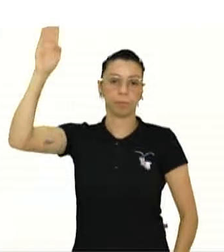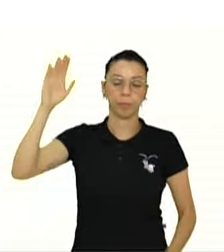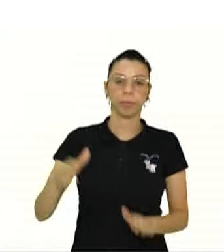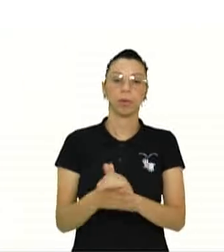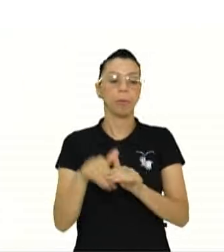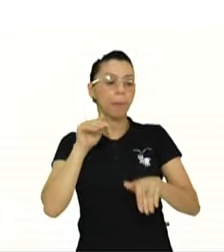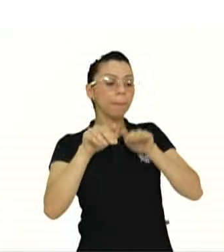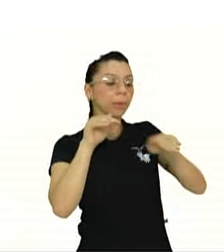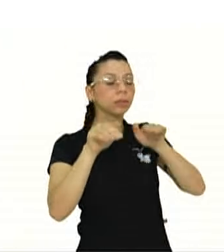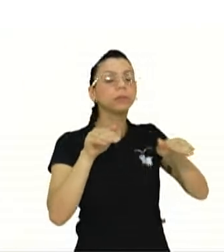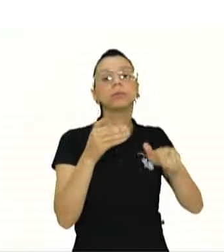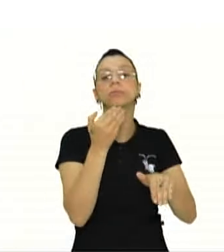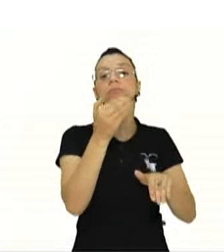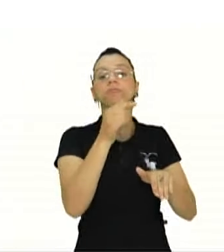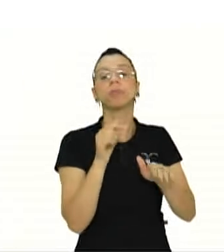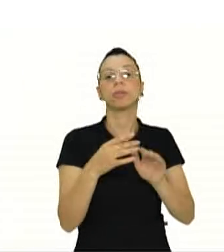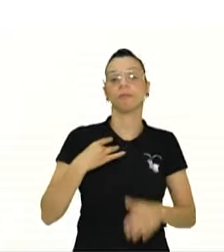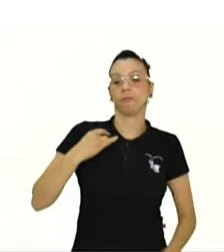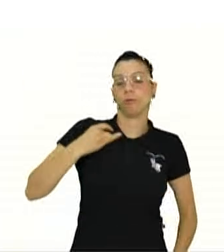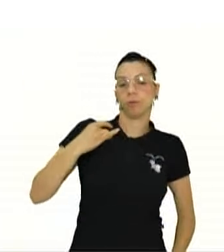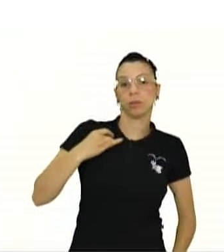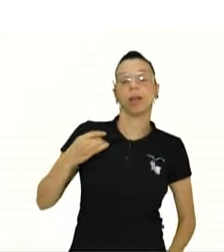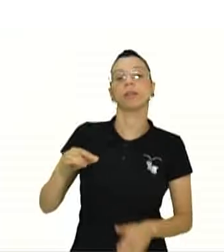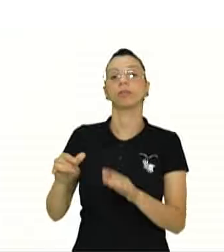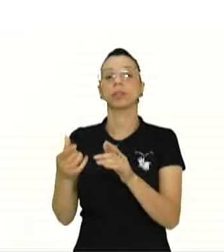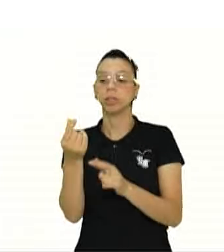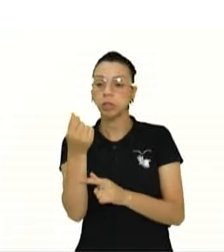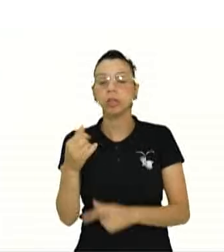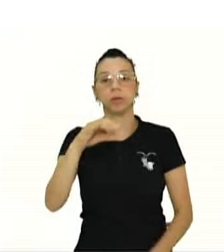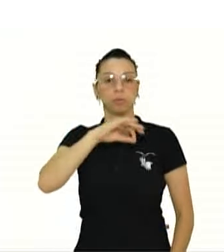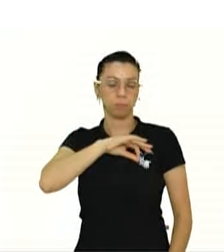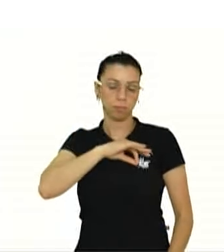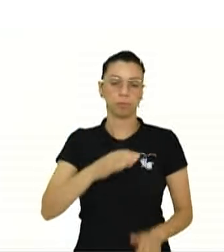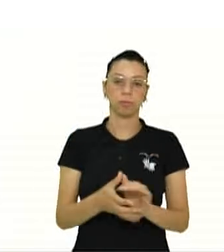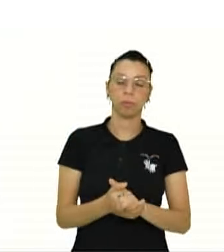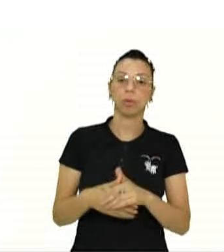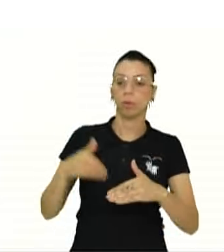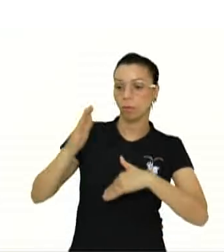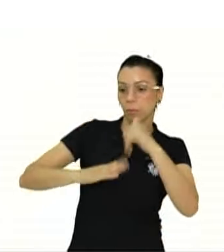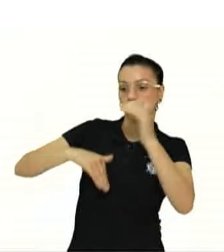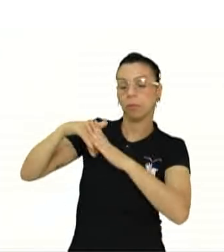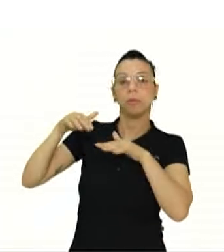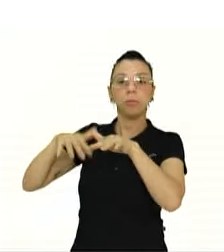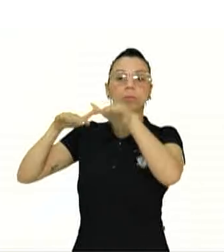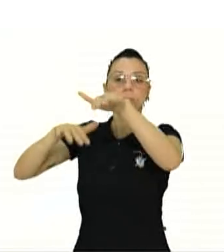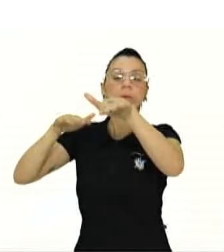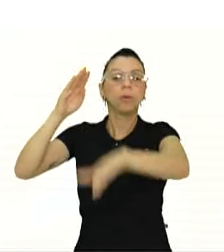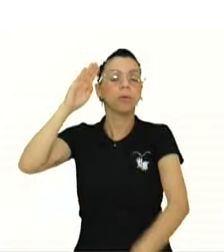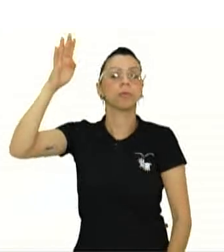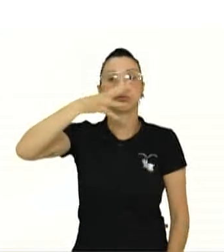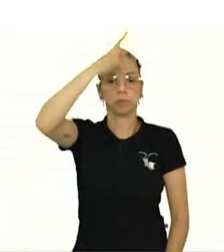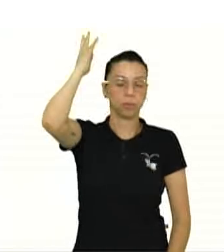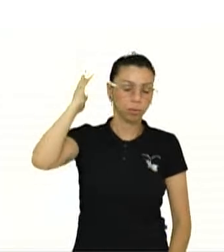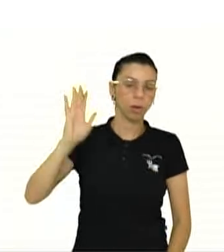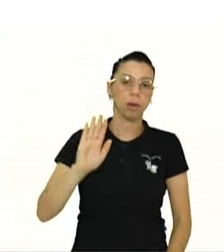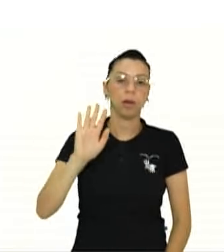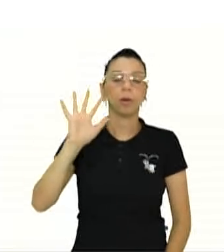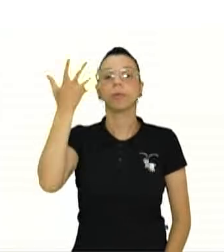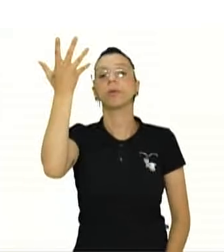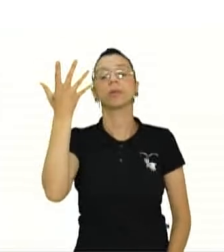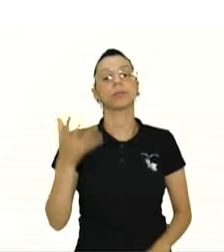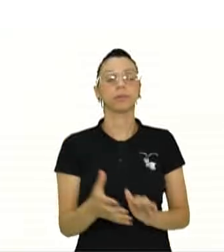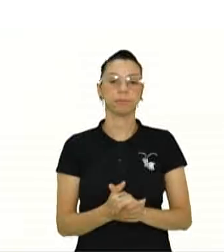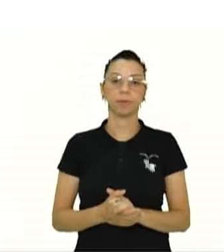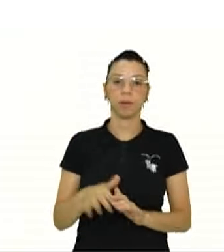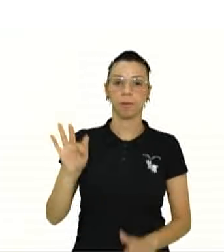que recebiam salário. O procedimento do general Mário levou à profissionalização do exército romano e aconteceu o previsível, segundo o